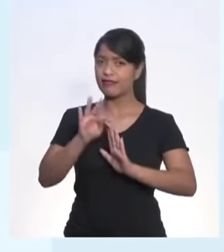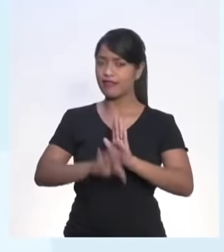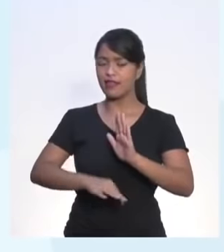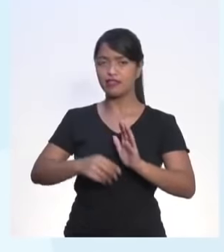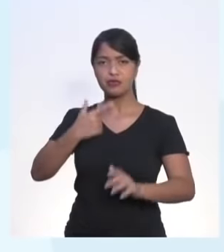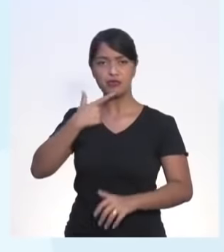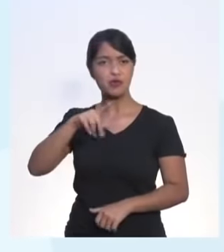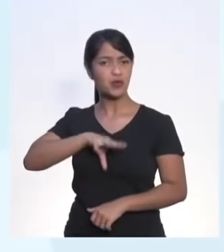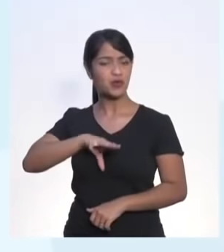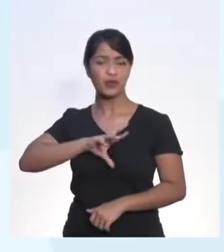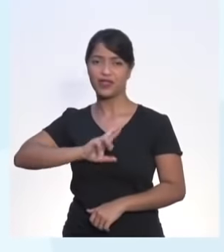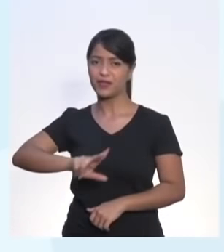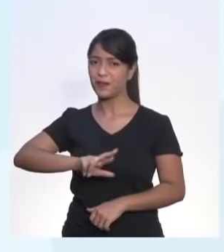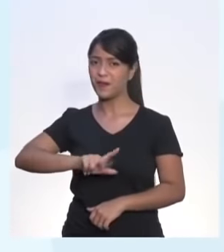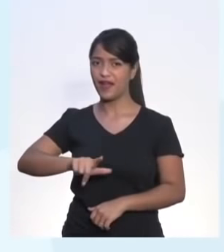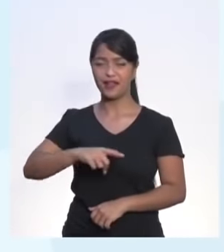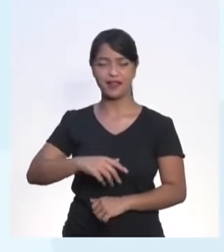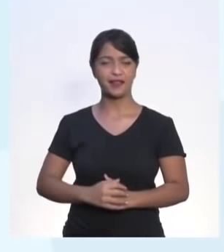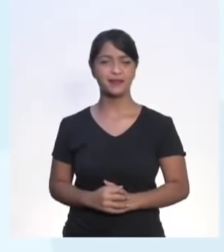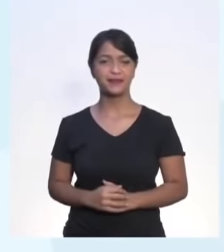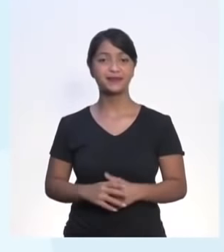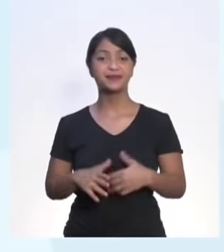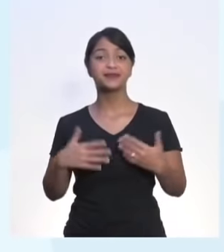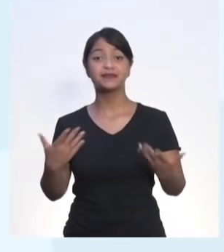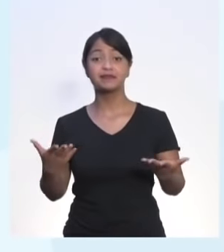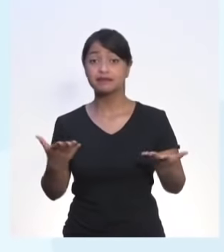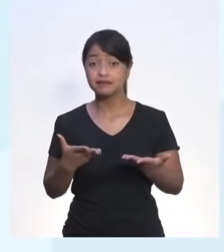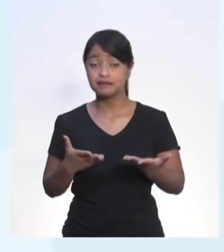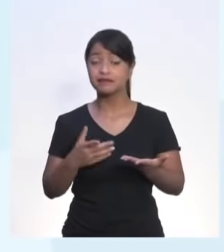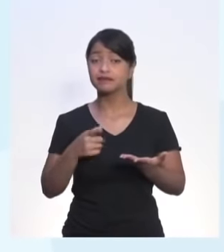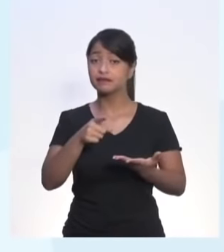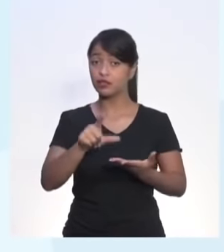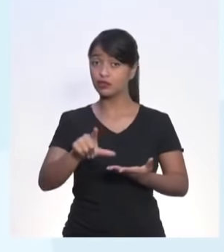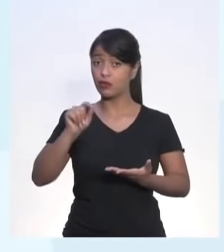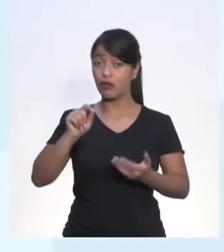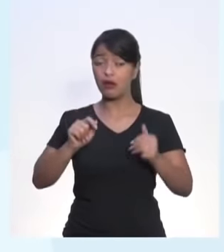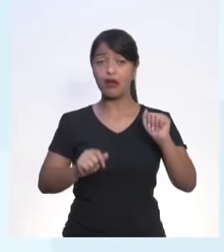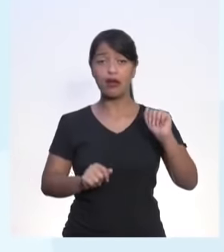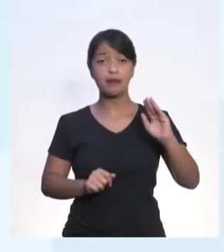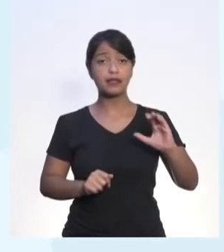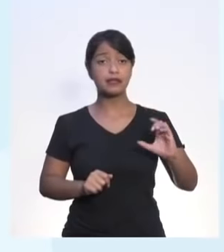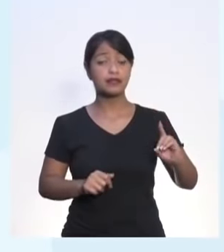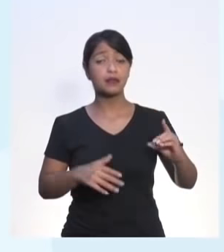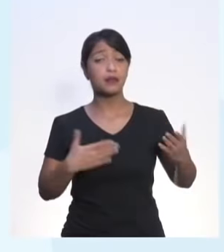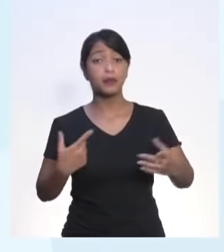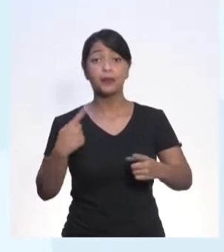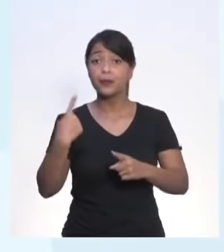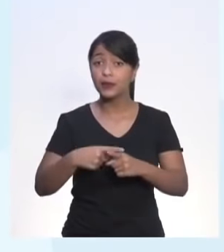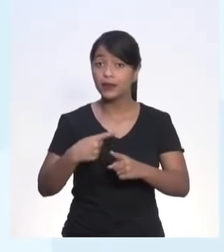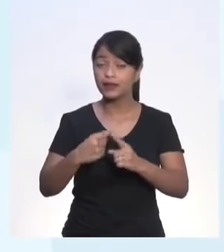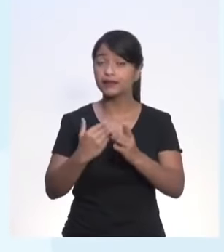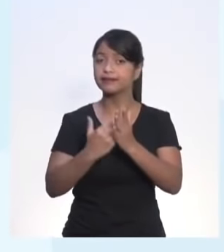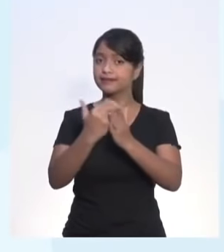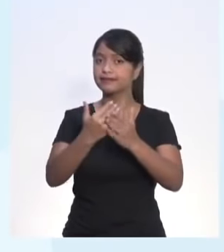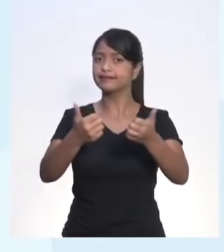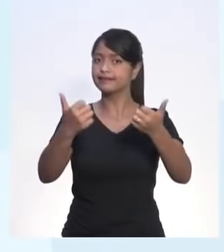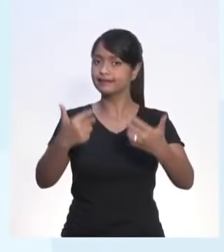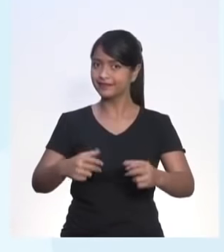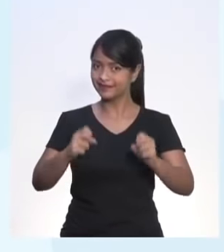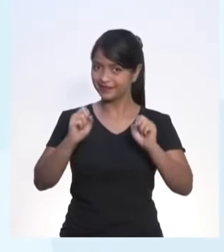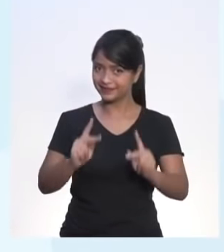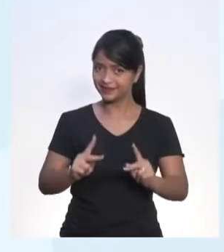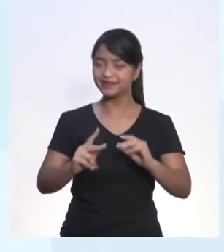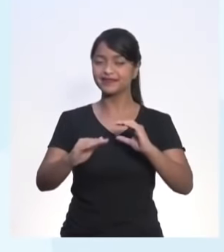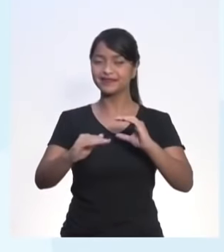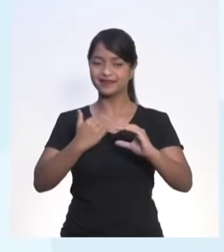portuguesa. E agora? E aquilo que eu gosto? Se der para justificar, eu agradeço, porque eu consigo entender o pensamento de vocês, tá bom? Então, coloca